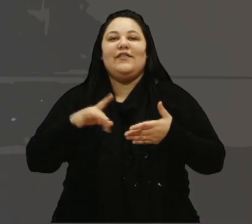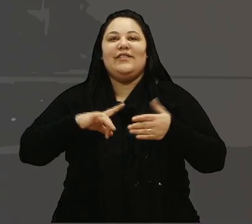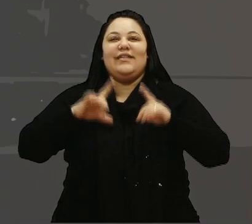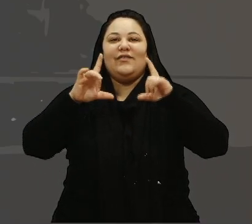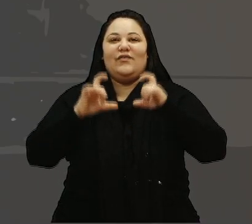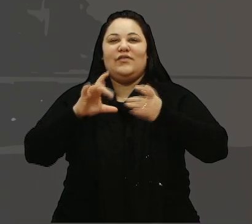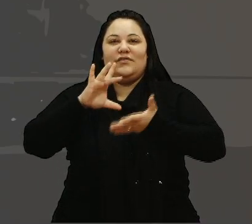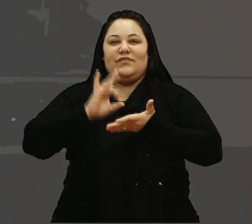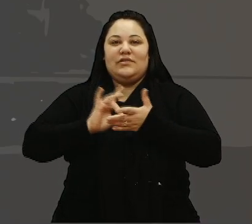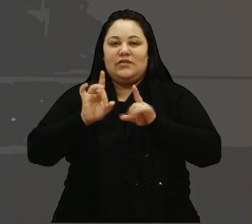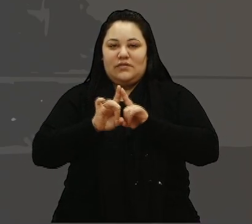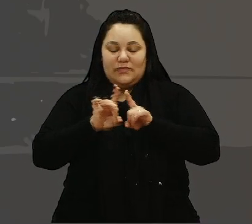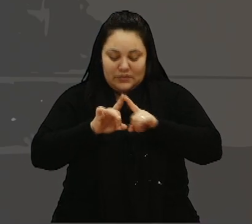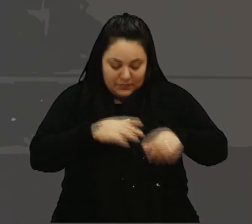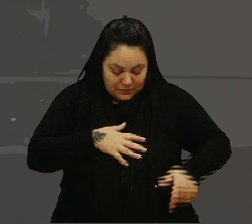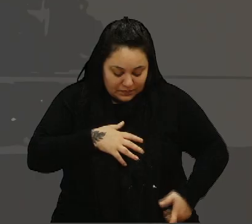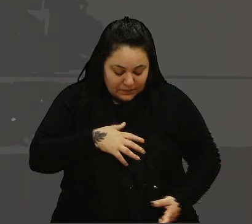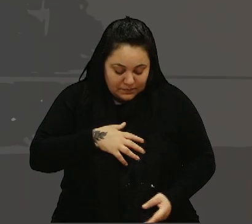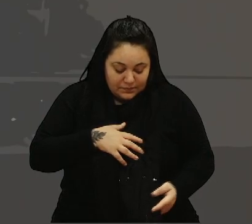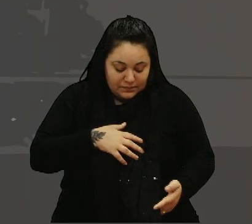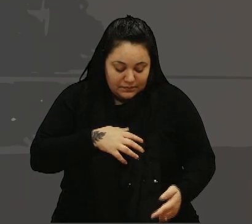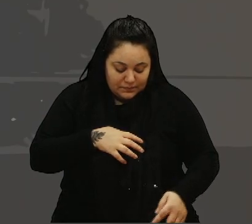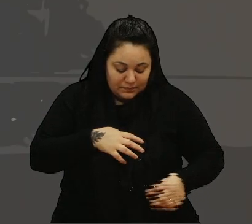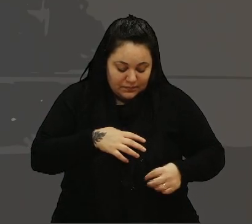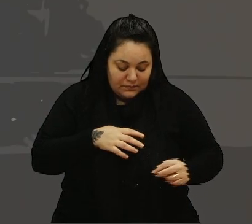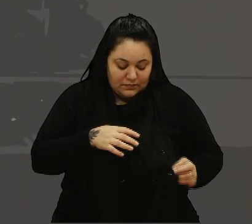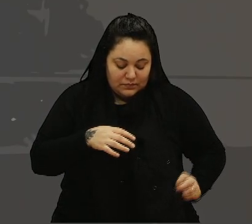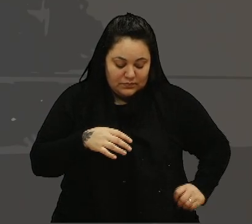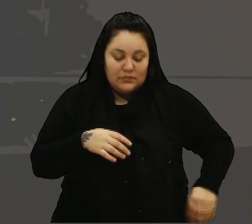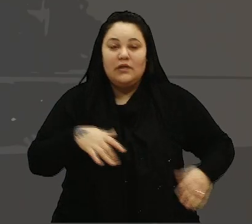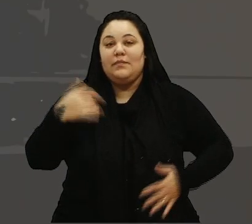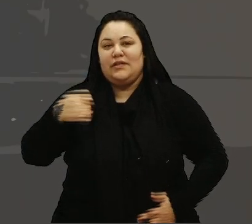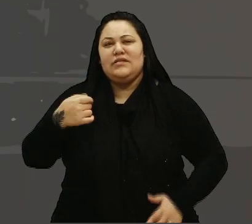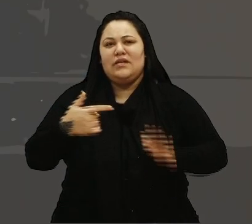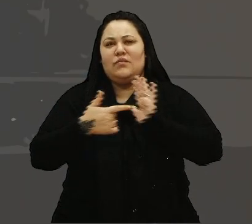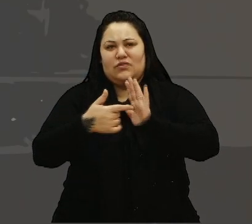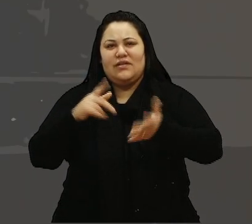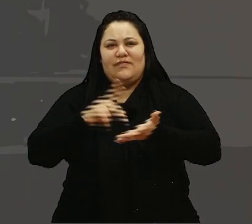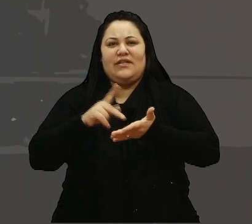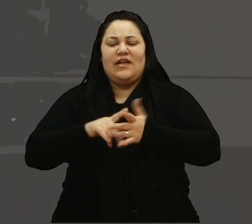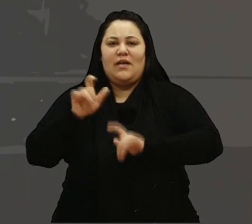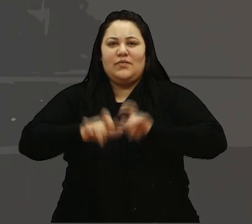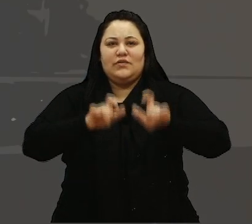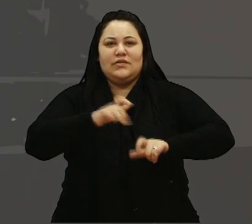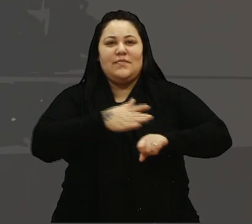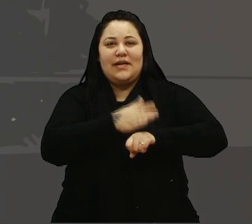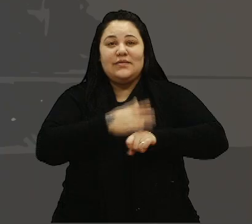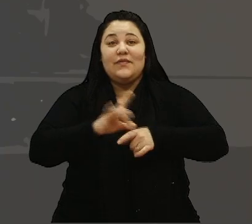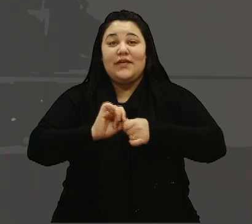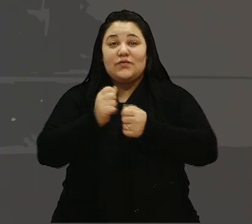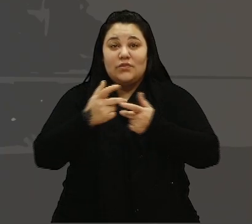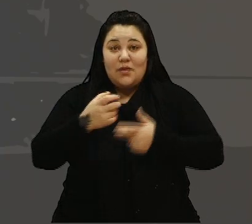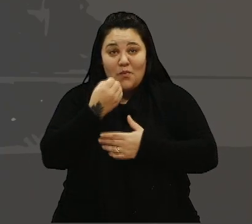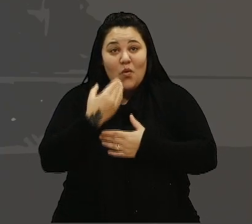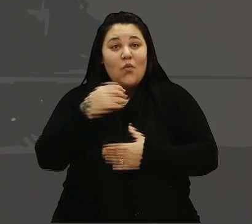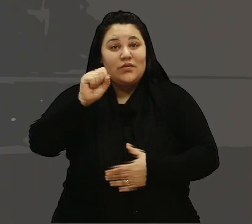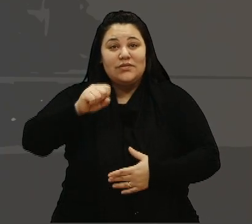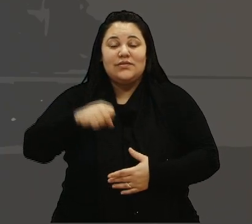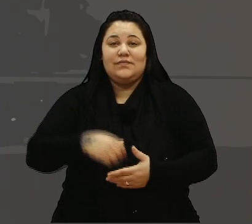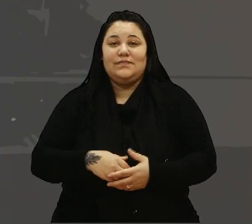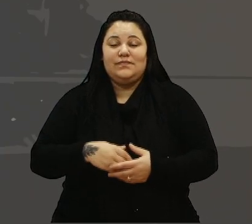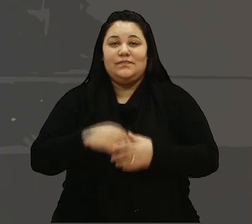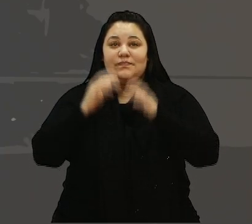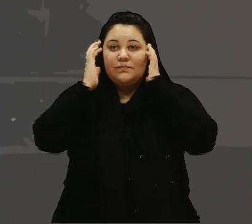a foto, onde tem que se fazer questão de mostrar as pessoas que fazem coisas boas. E evento, eu sempre defendi